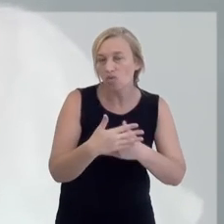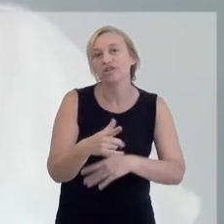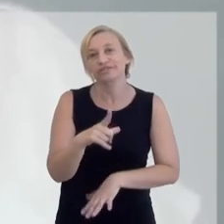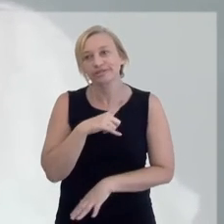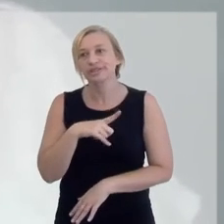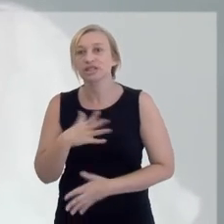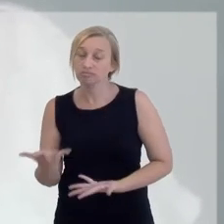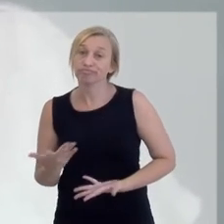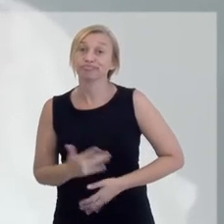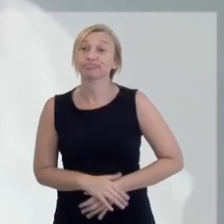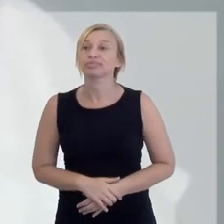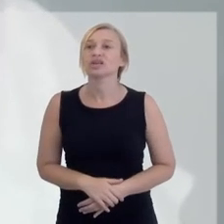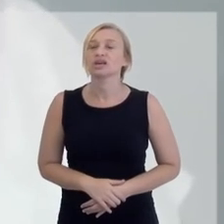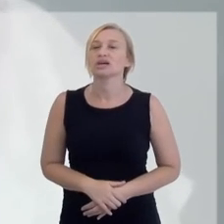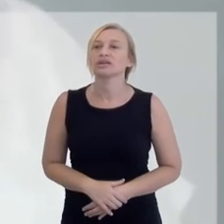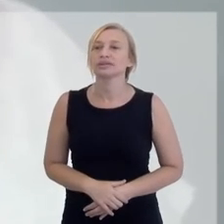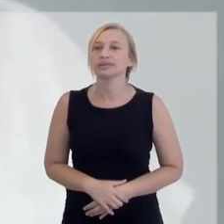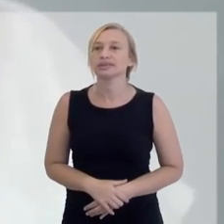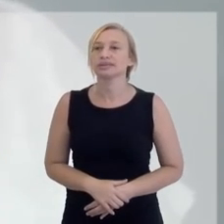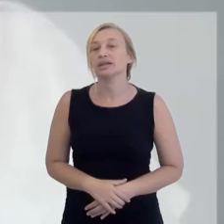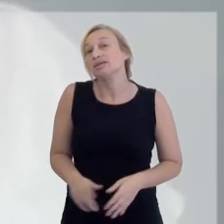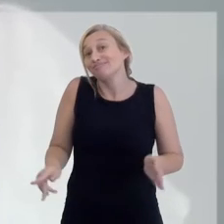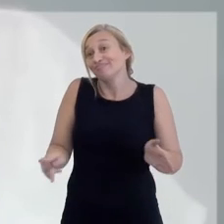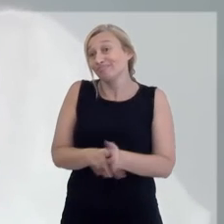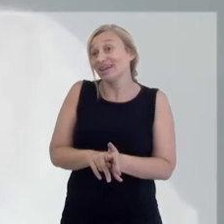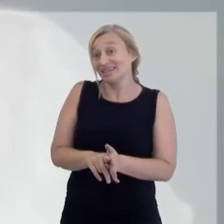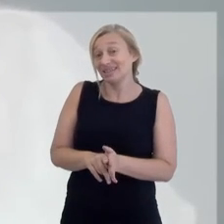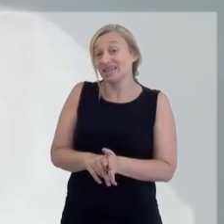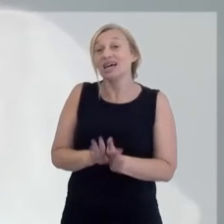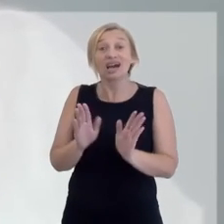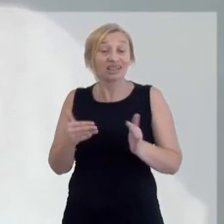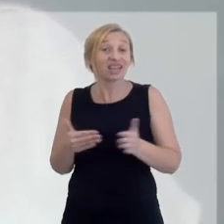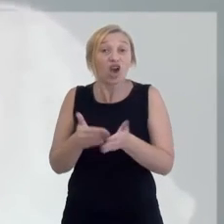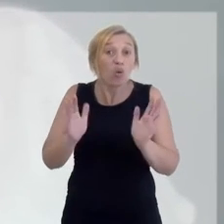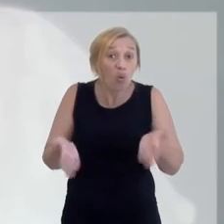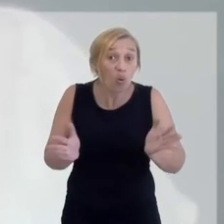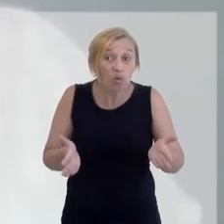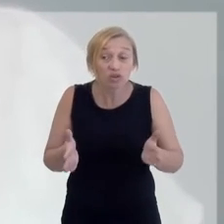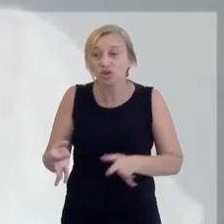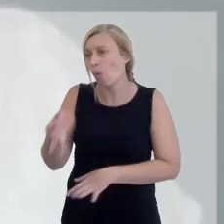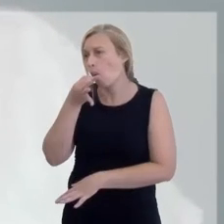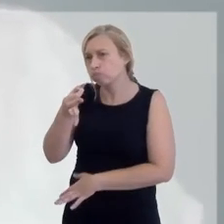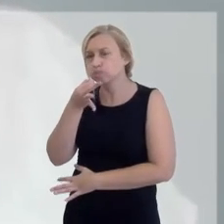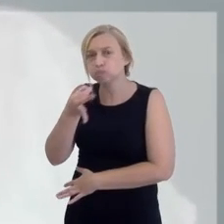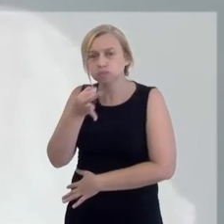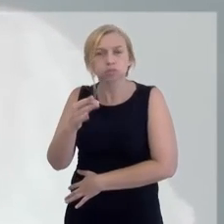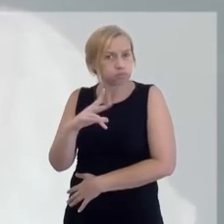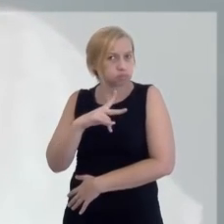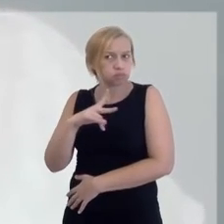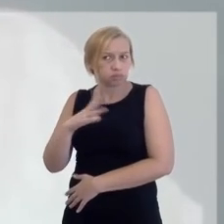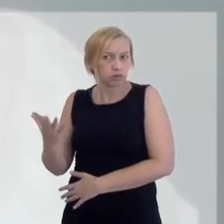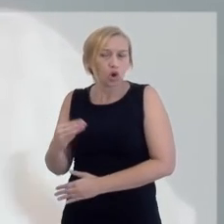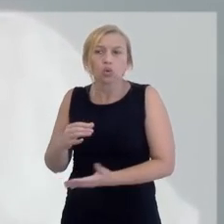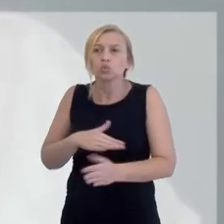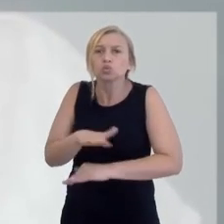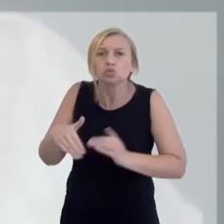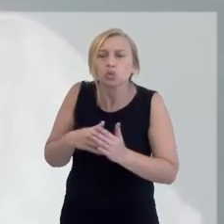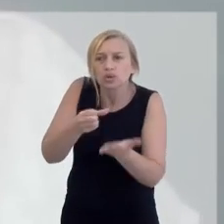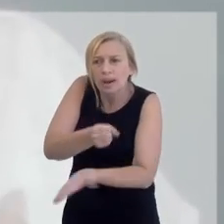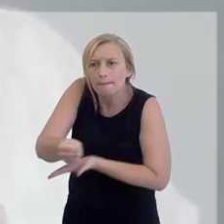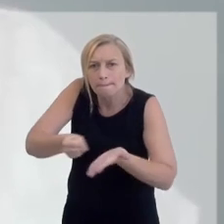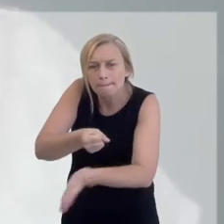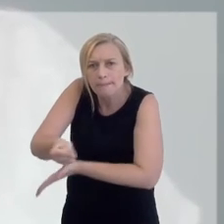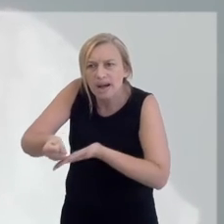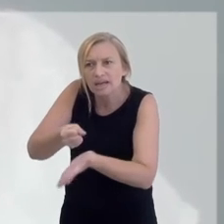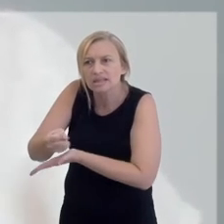provas. E aí faz parte do que, até hoje, a argumentação, todo o